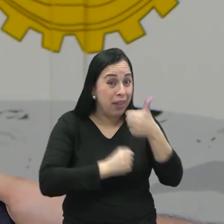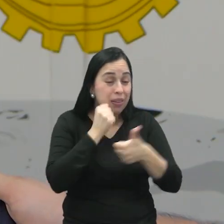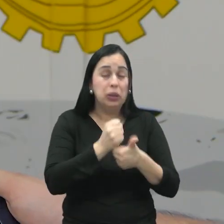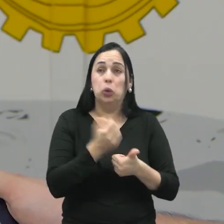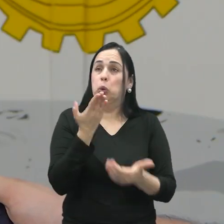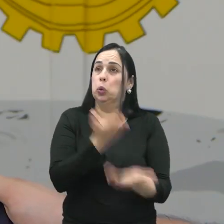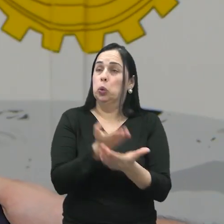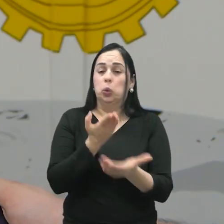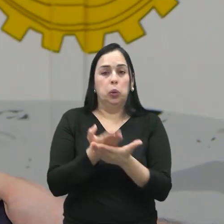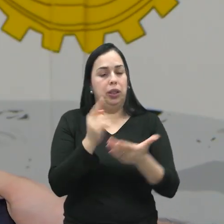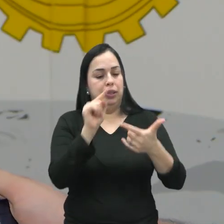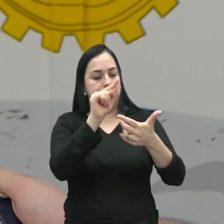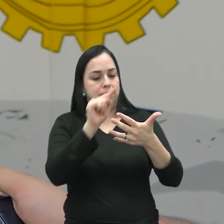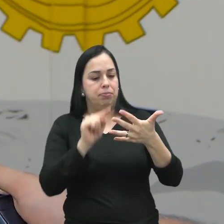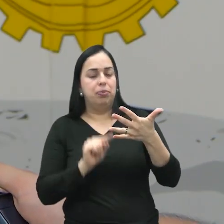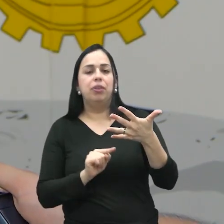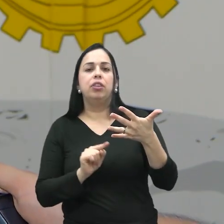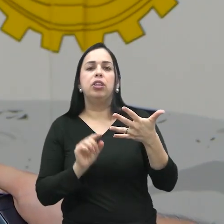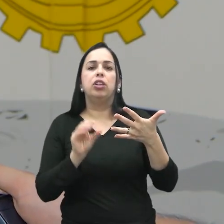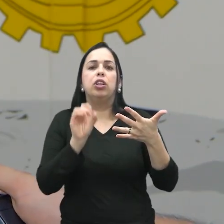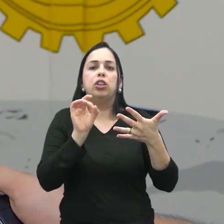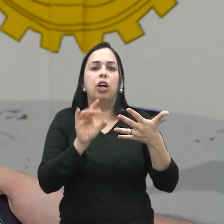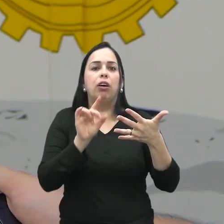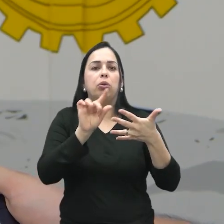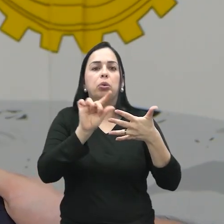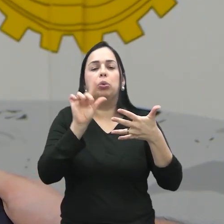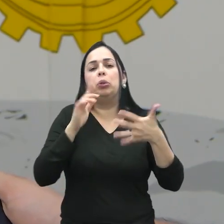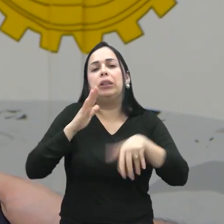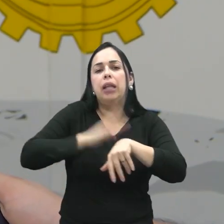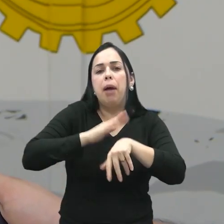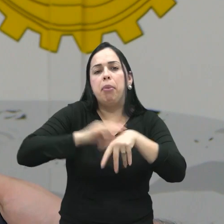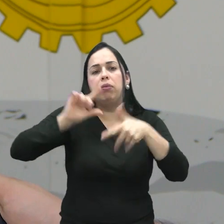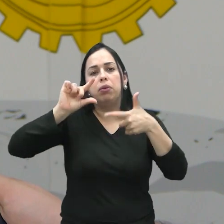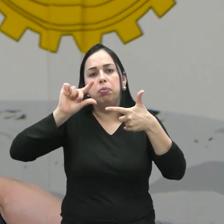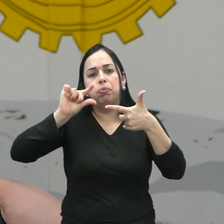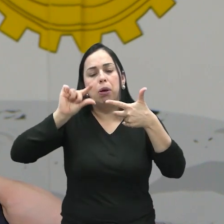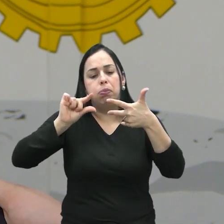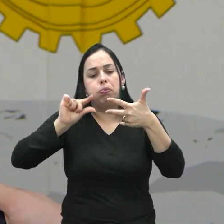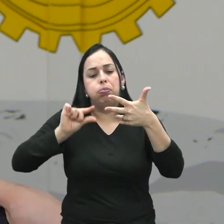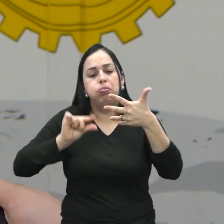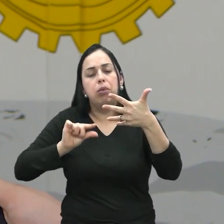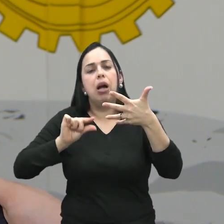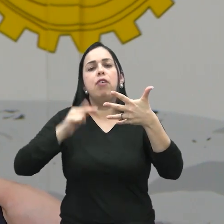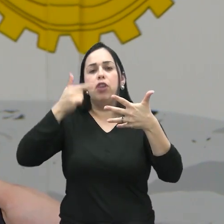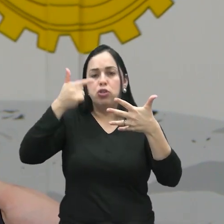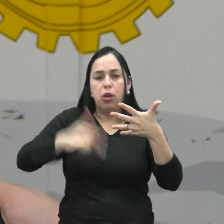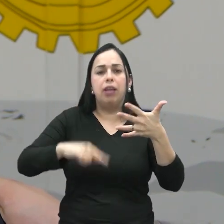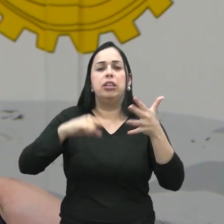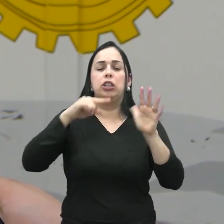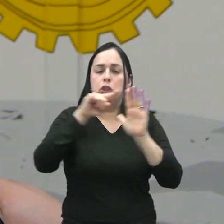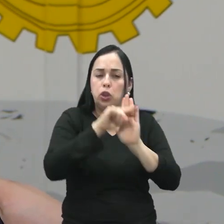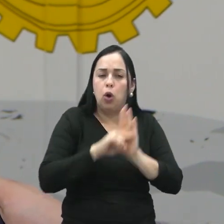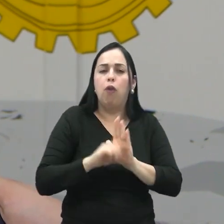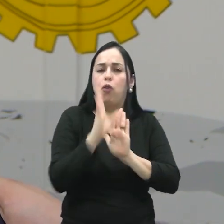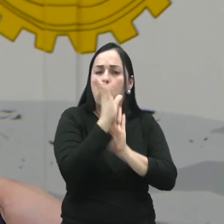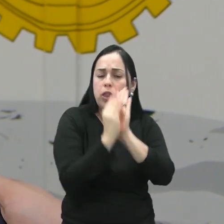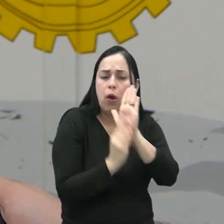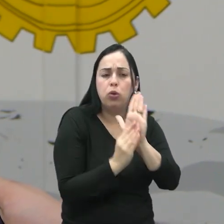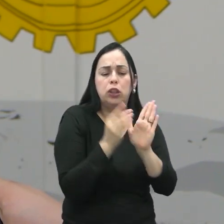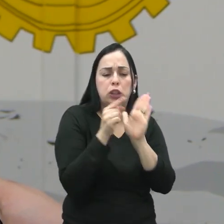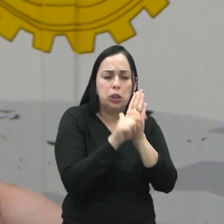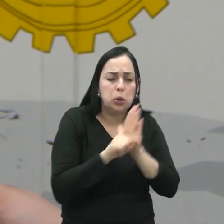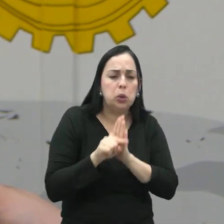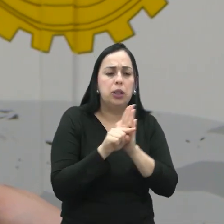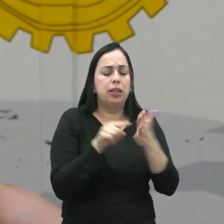primeiro ano eu estudei muito e aí nos outros anos eu fui diminuindo um pouco o ritmo, porque eu fui repetindo os conteúdos, aquelas coisas que eu já